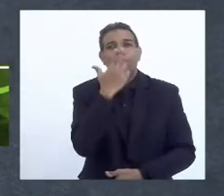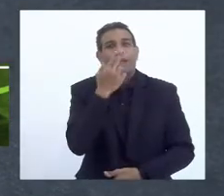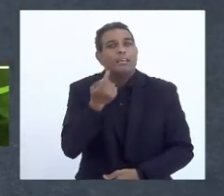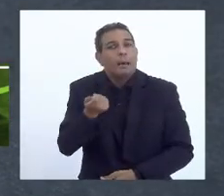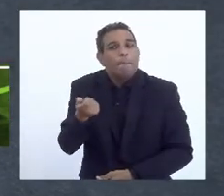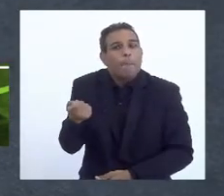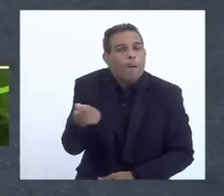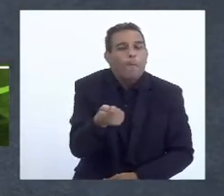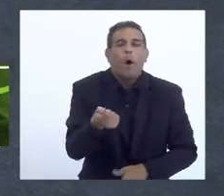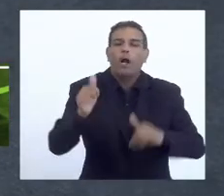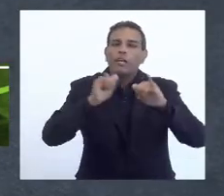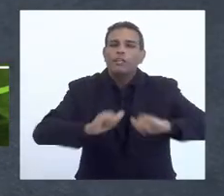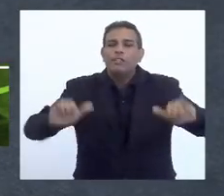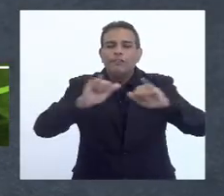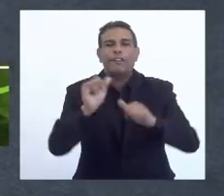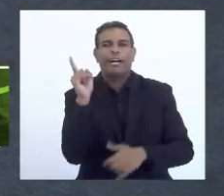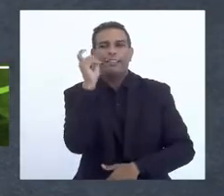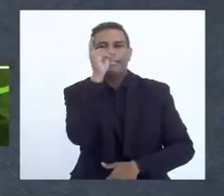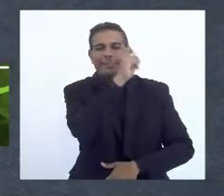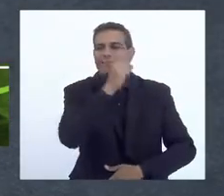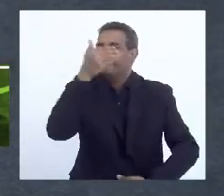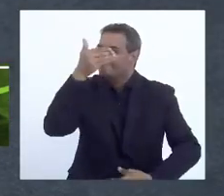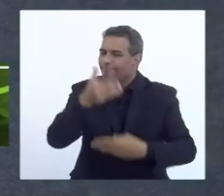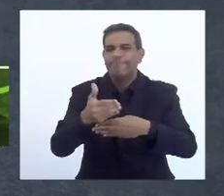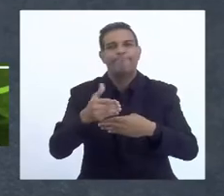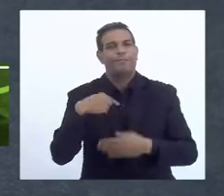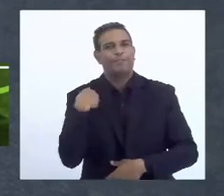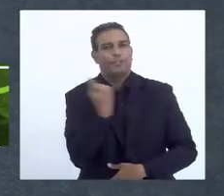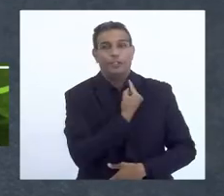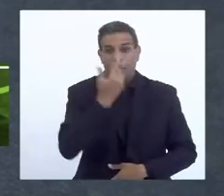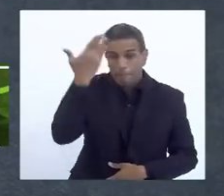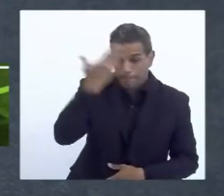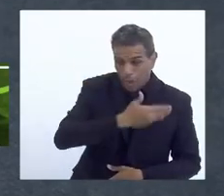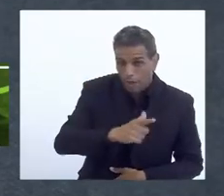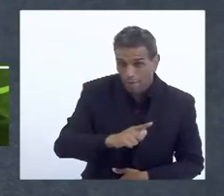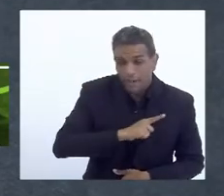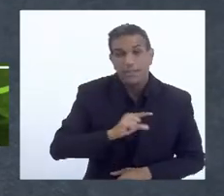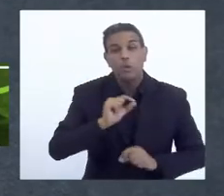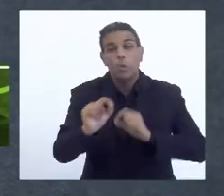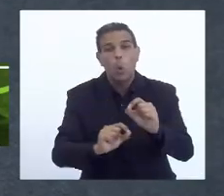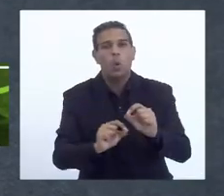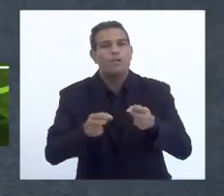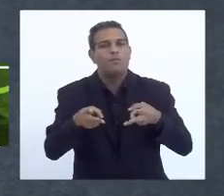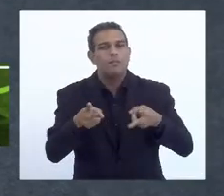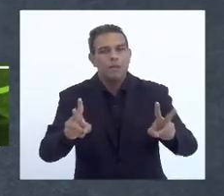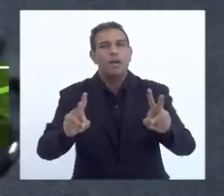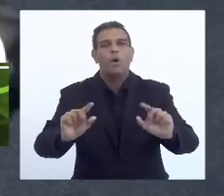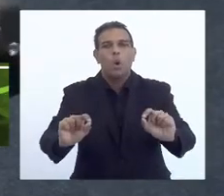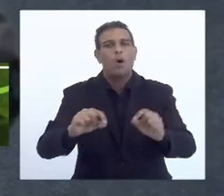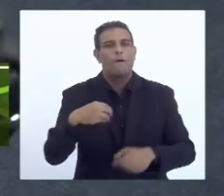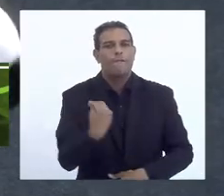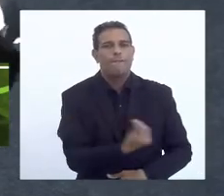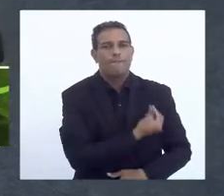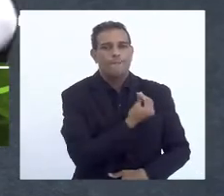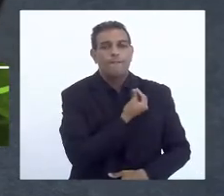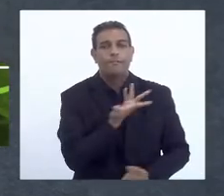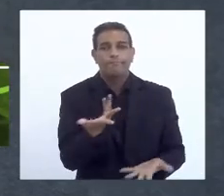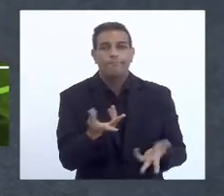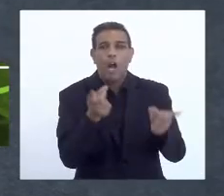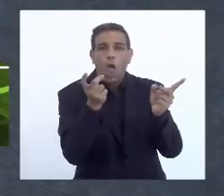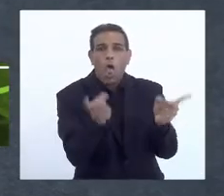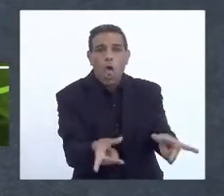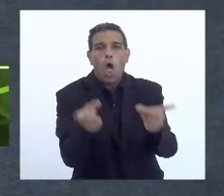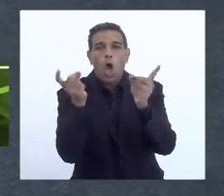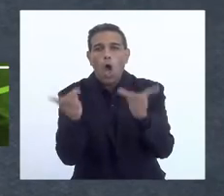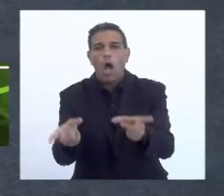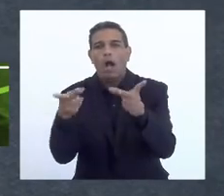falado, dificilmente combatido e comprovado, mas que sempre existiu, que é a